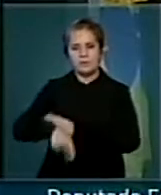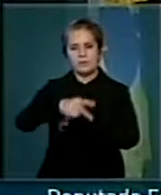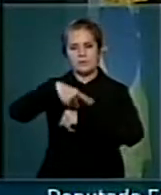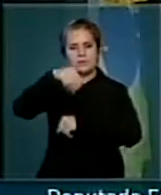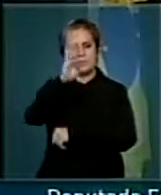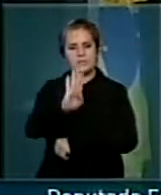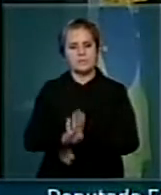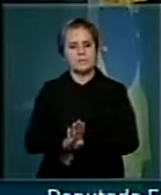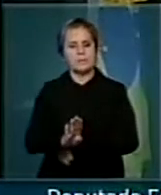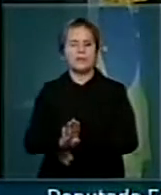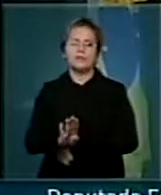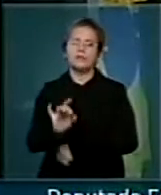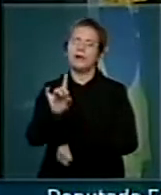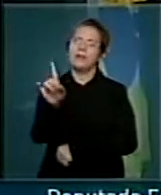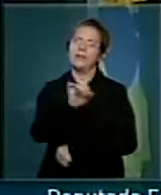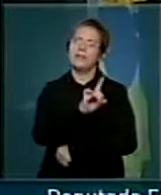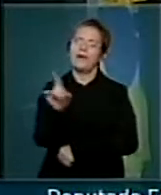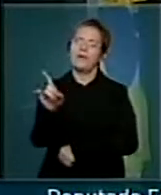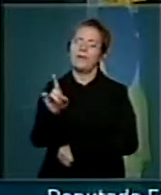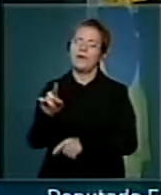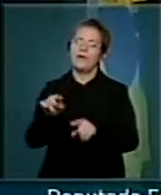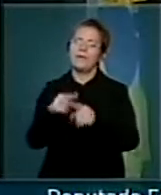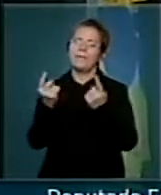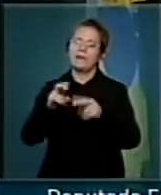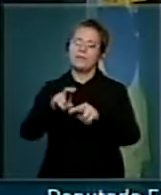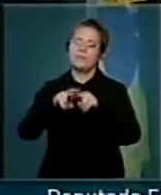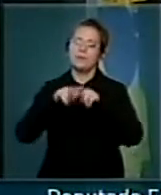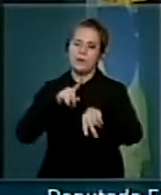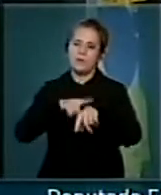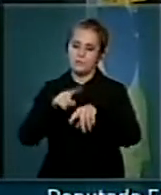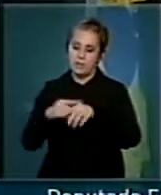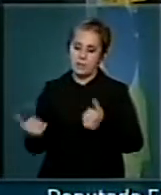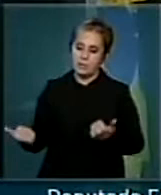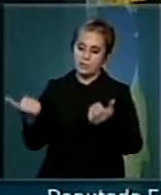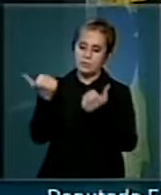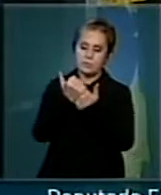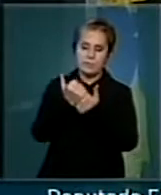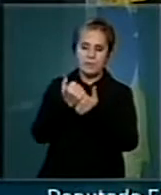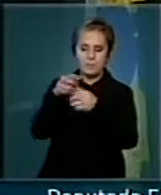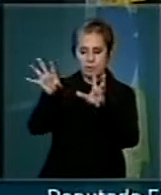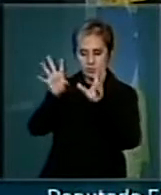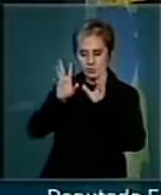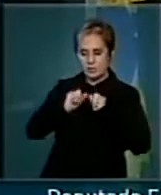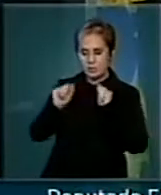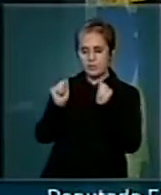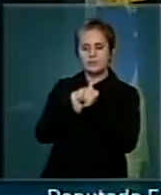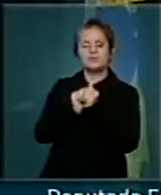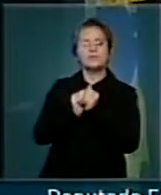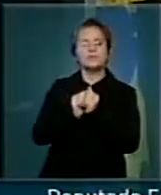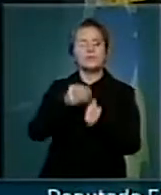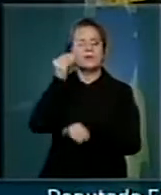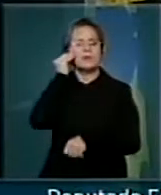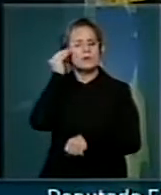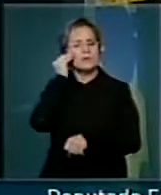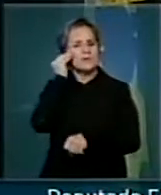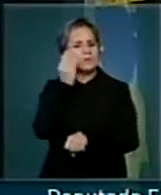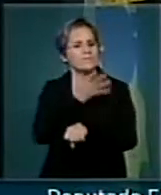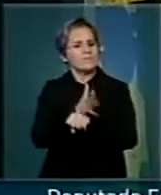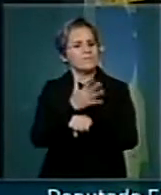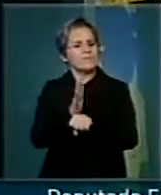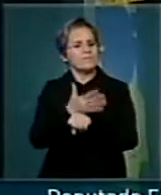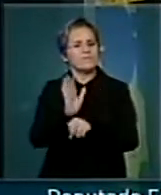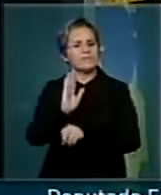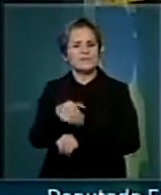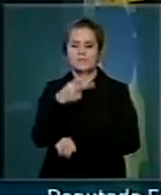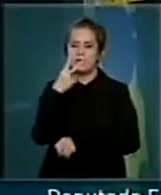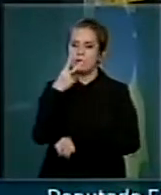muito, mas sim porque ao tomar posse trazia consigo na bagagem o acúmulo de 2